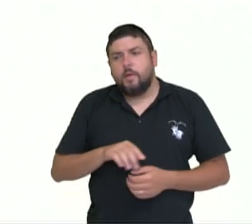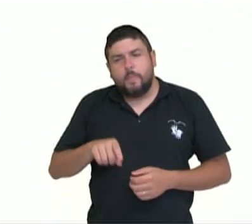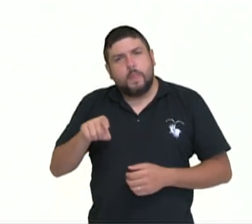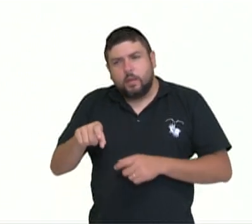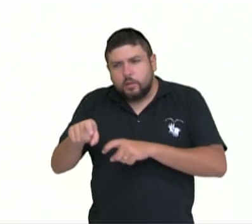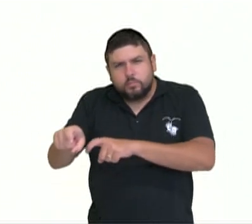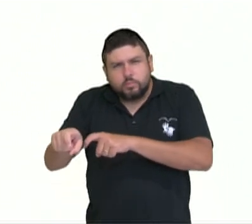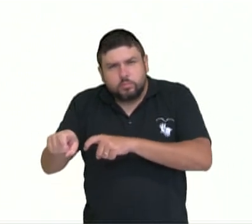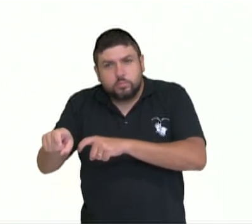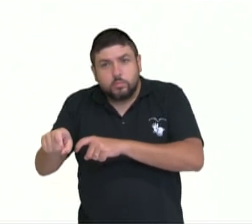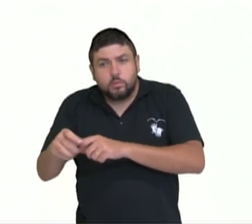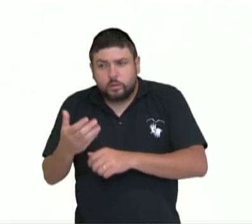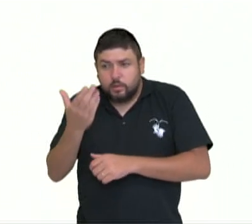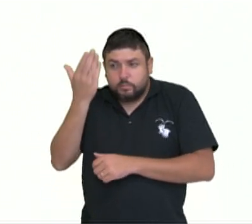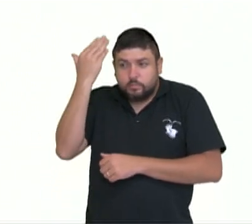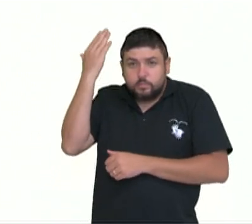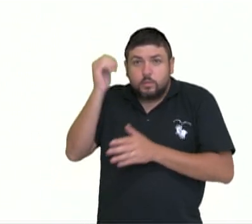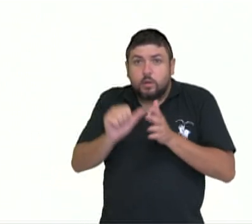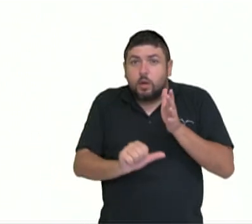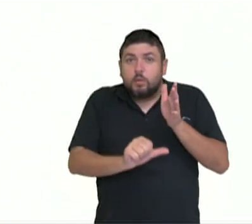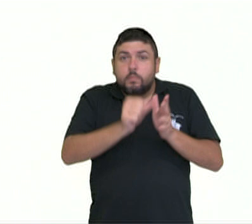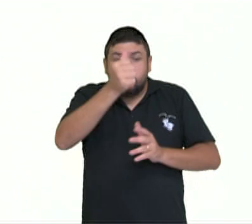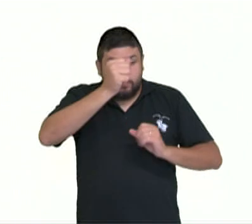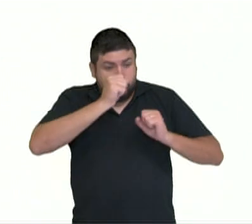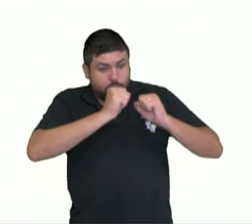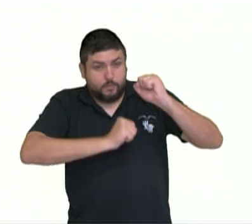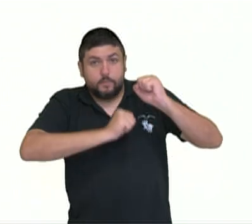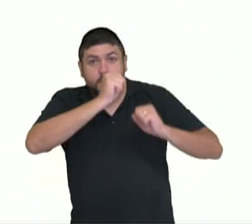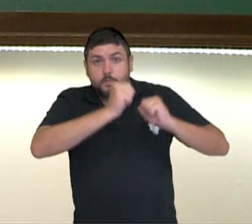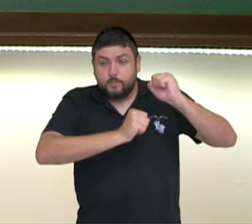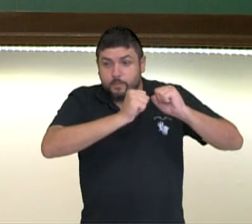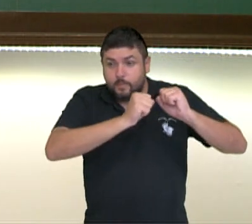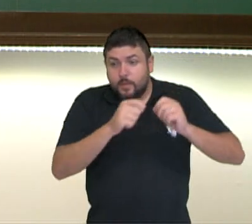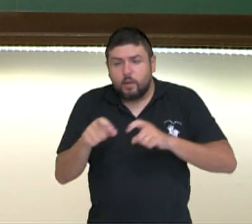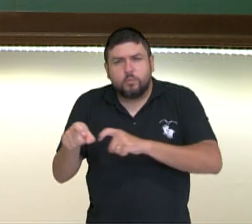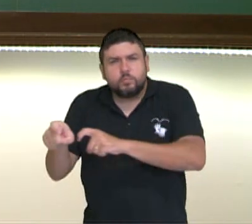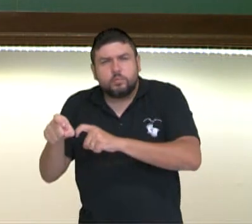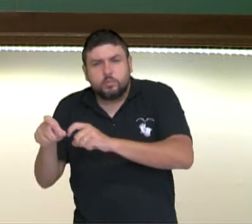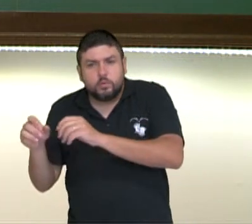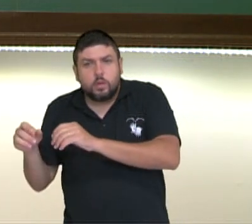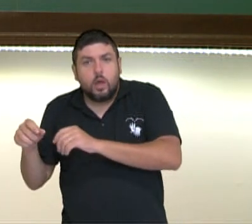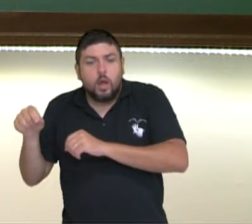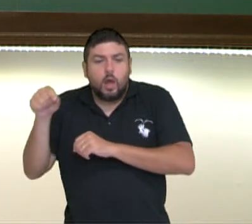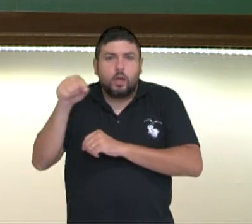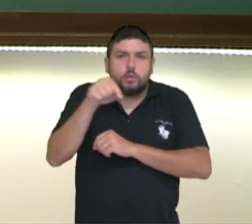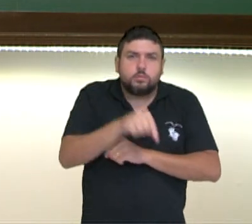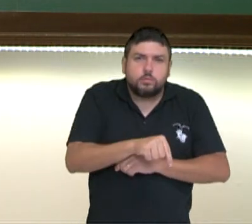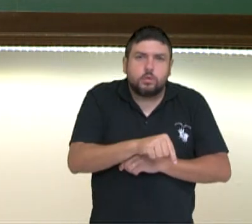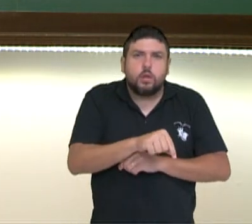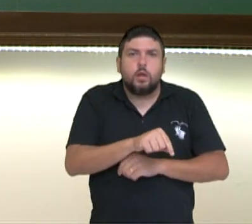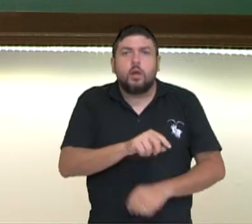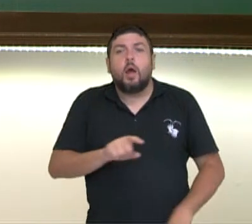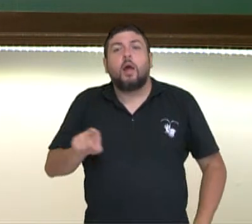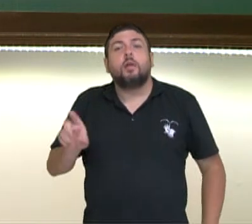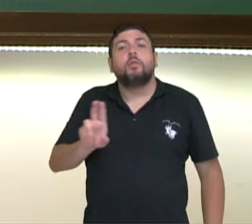dessas primeiras fábricas e eles vão passar a ser chamados de operários.